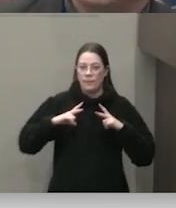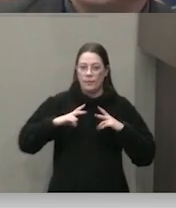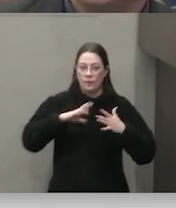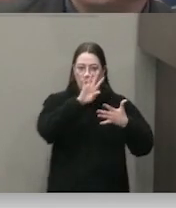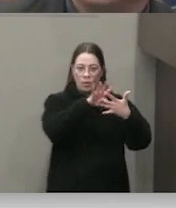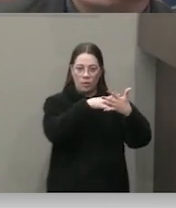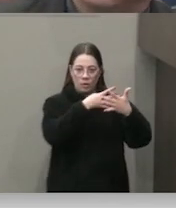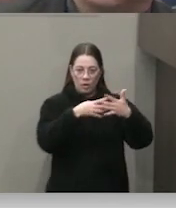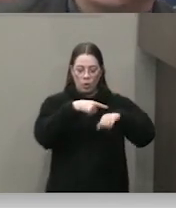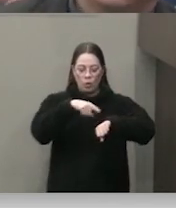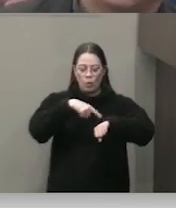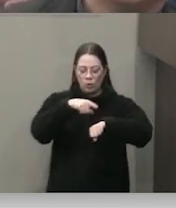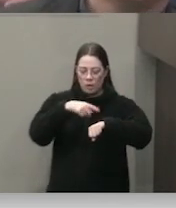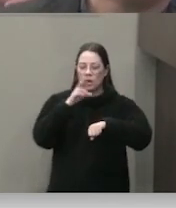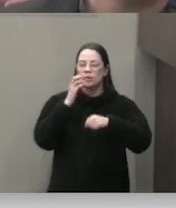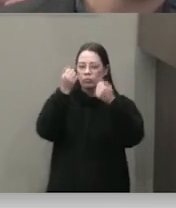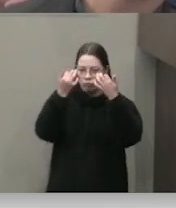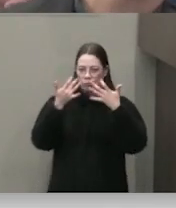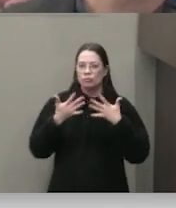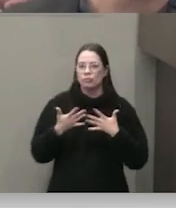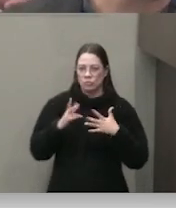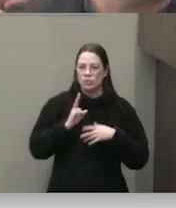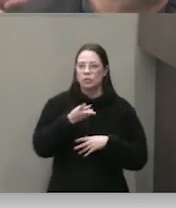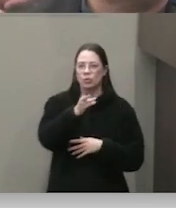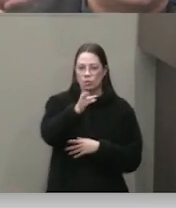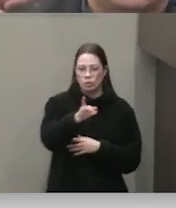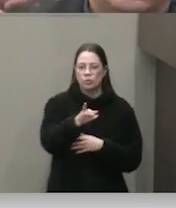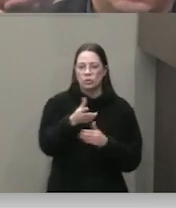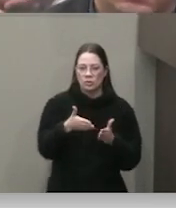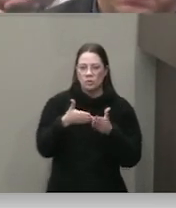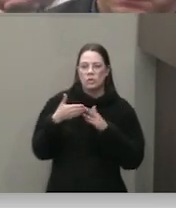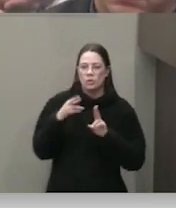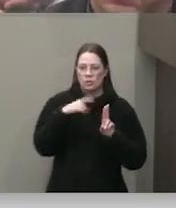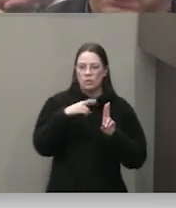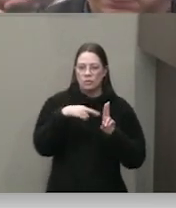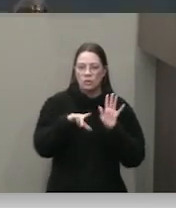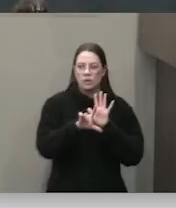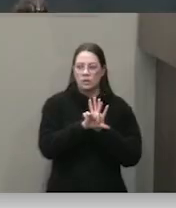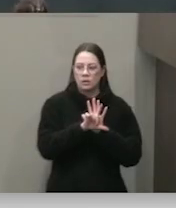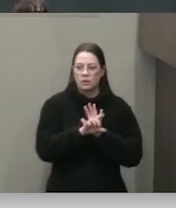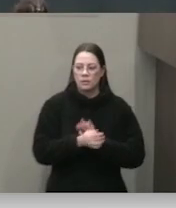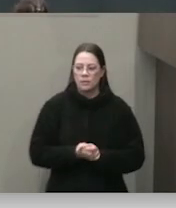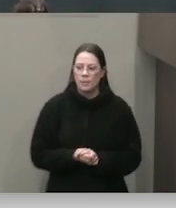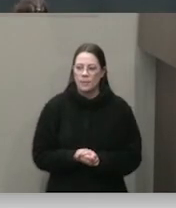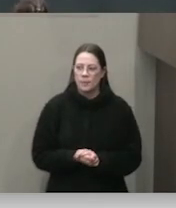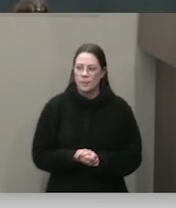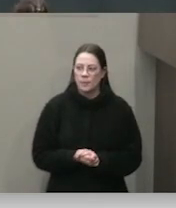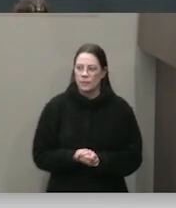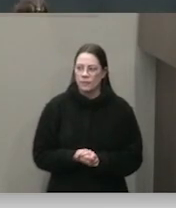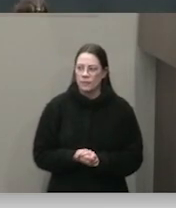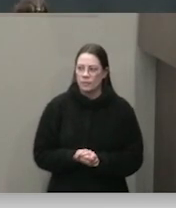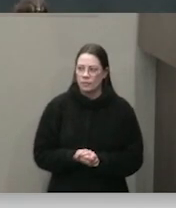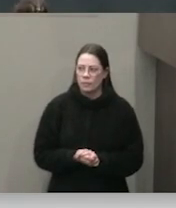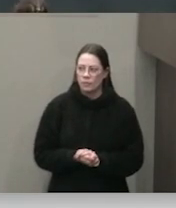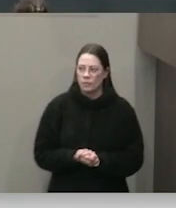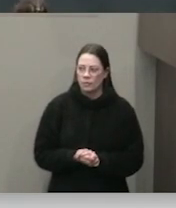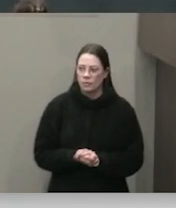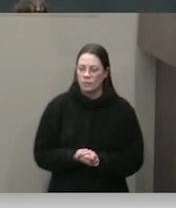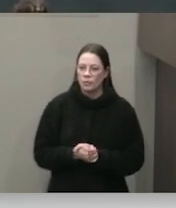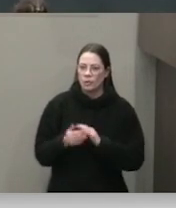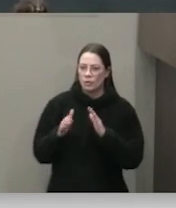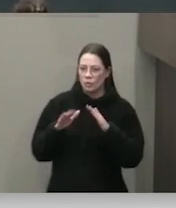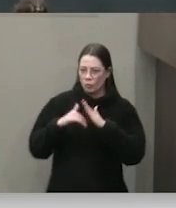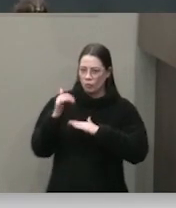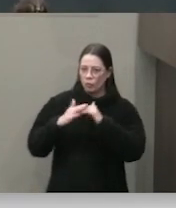continua e os horários e turnos referentes às unidades, eles continuam referentes a essa lei. Mas a pergunta é se está